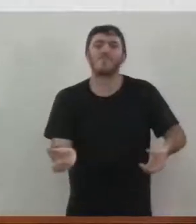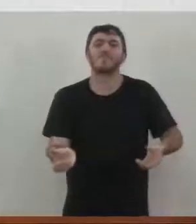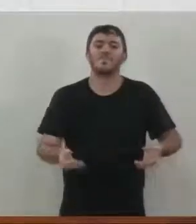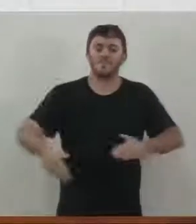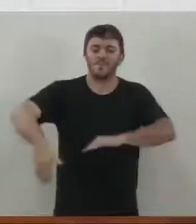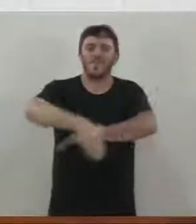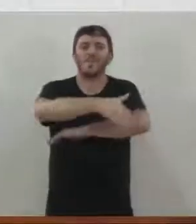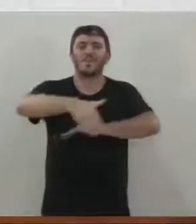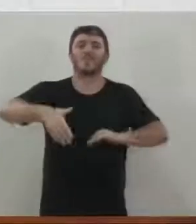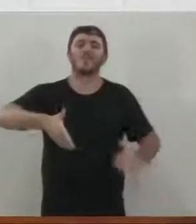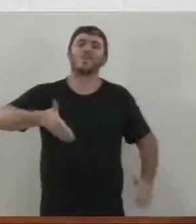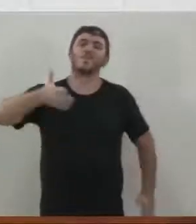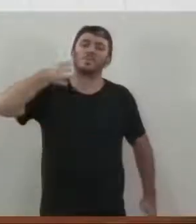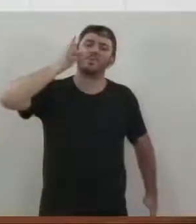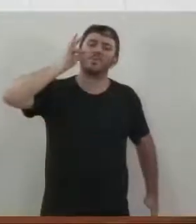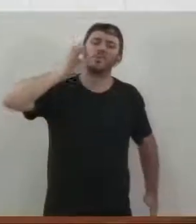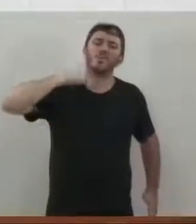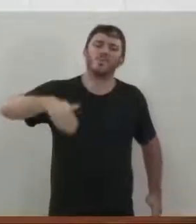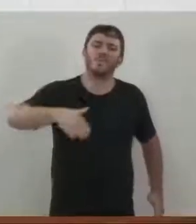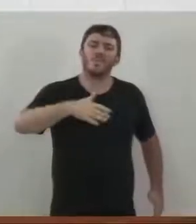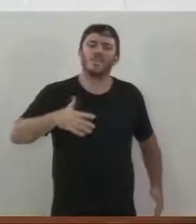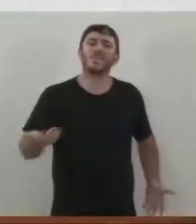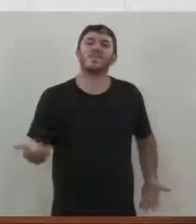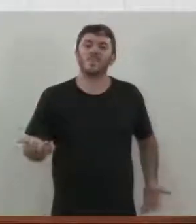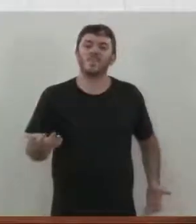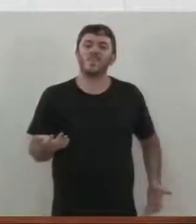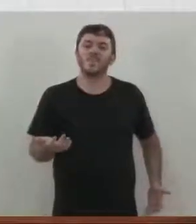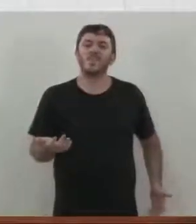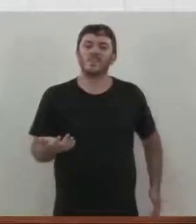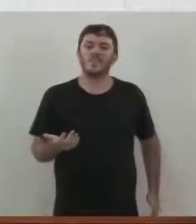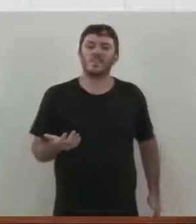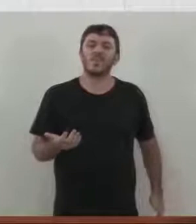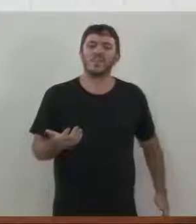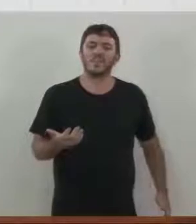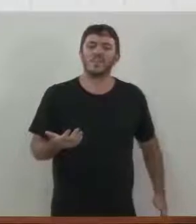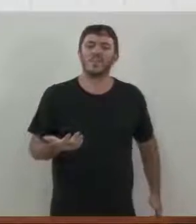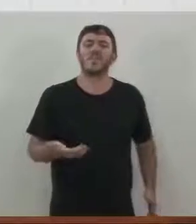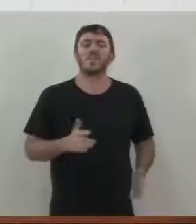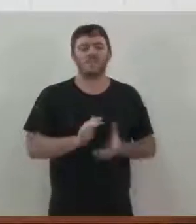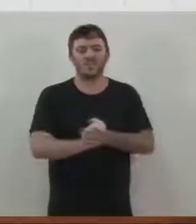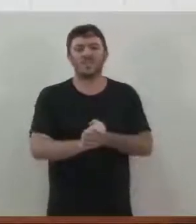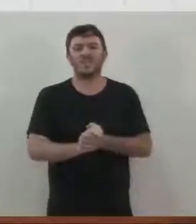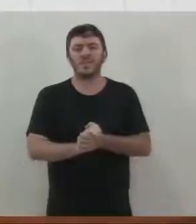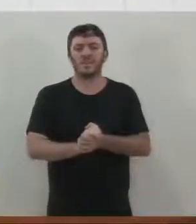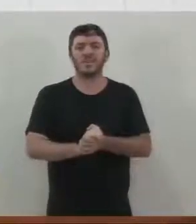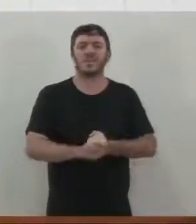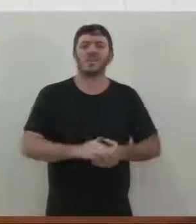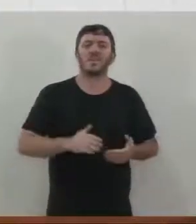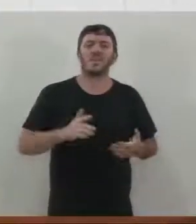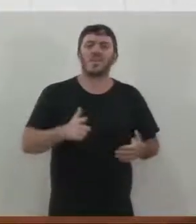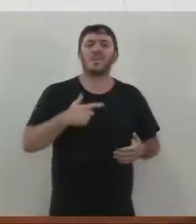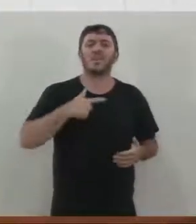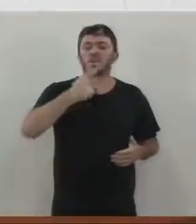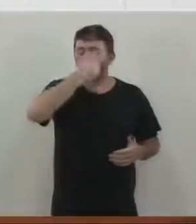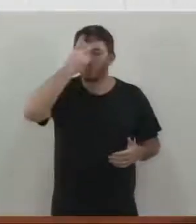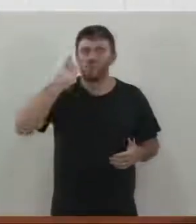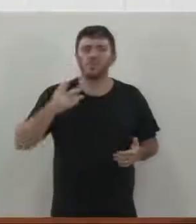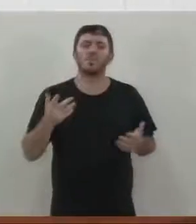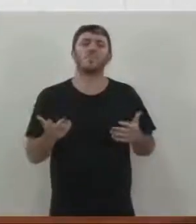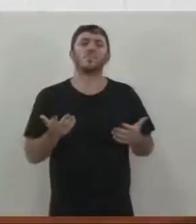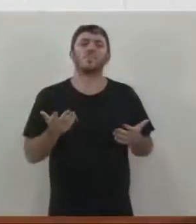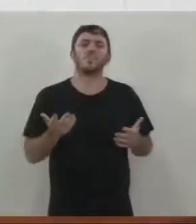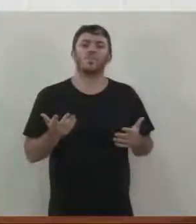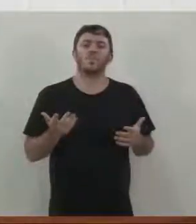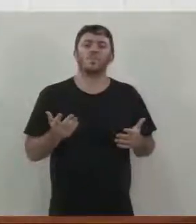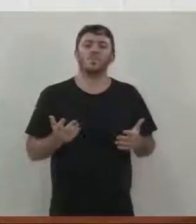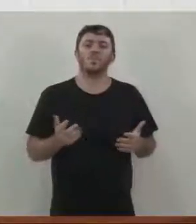Café. Alguns outros vereadores também lutaram pela causa, o vereador Nil Ramos também, inclusive na época teve comigo. Então foi